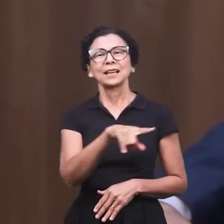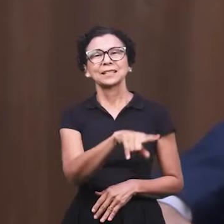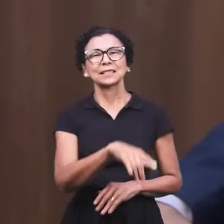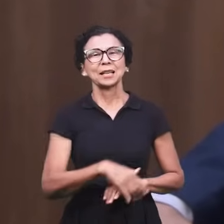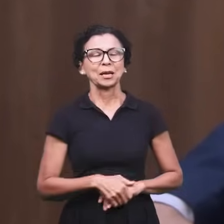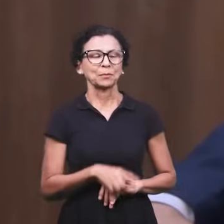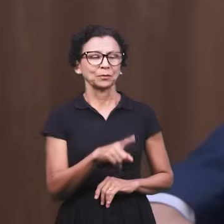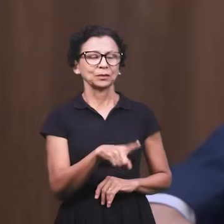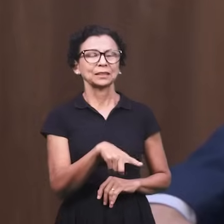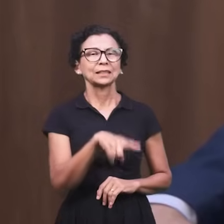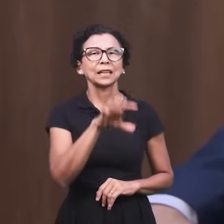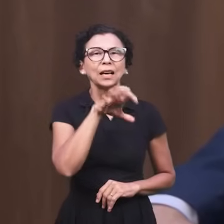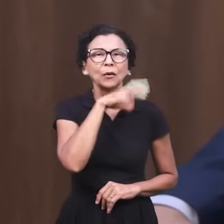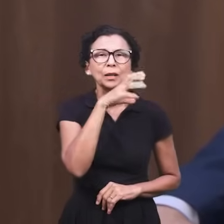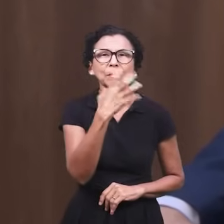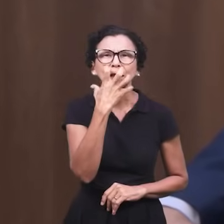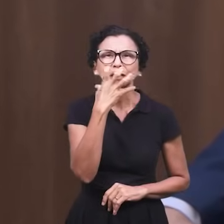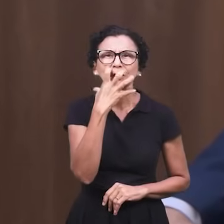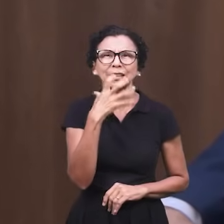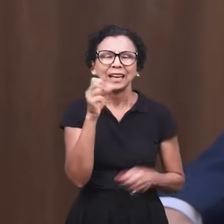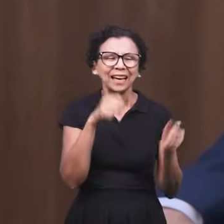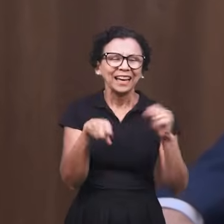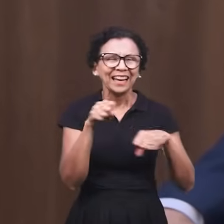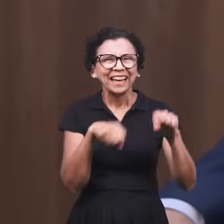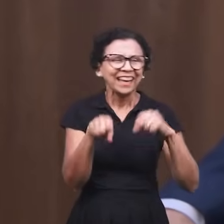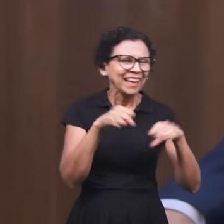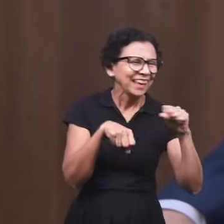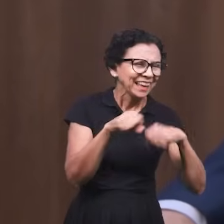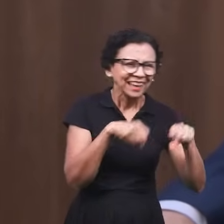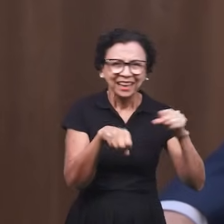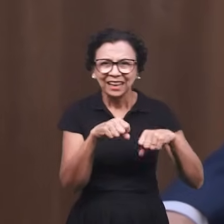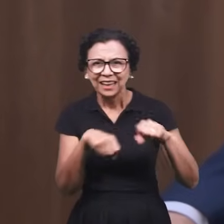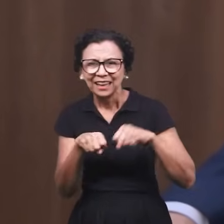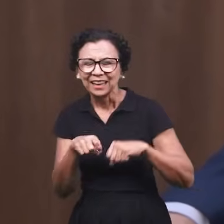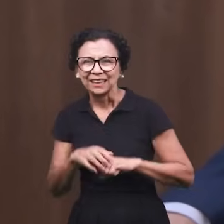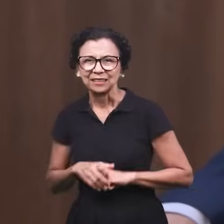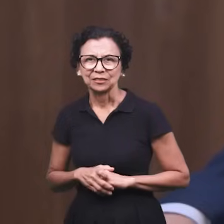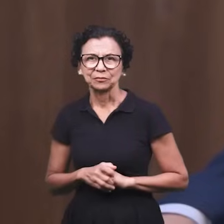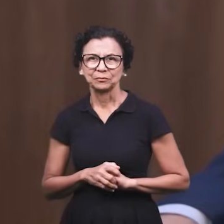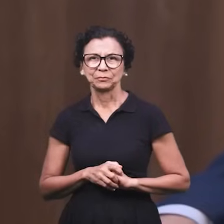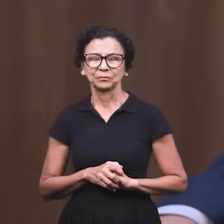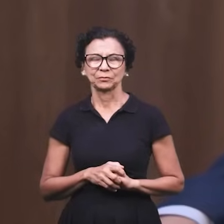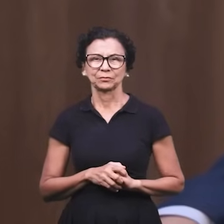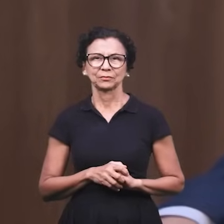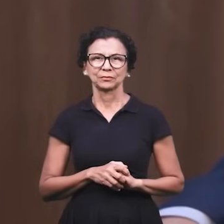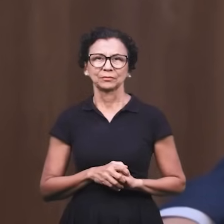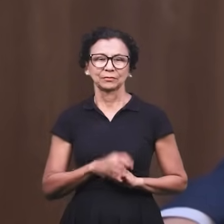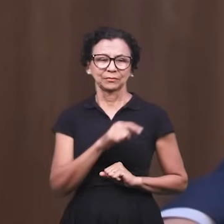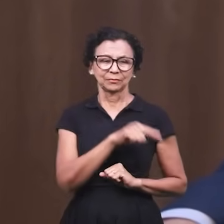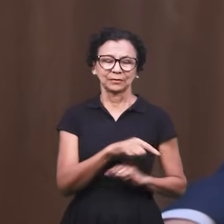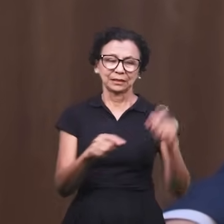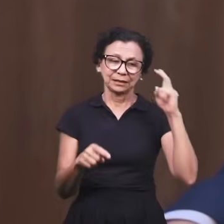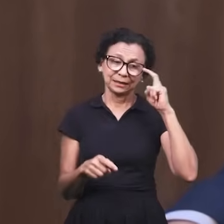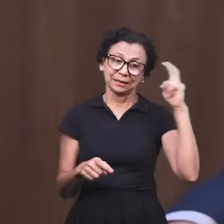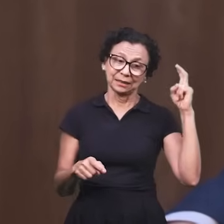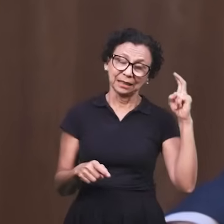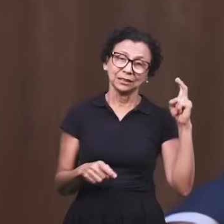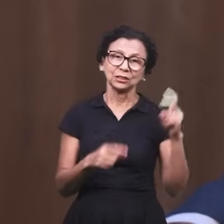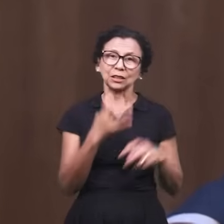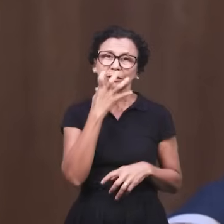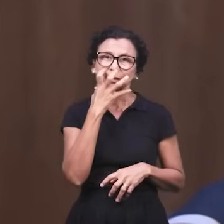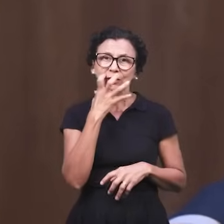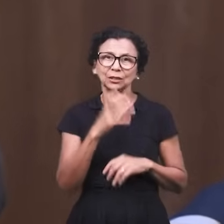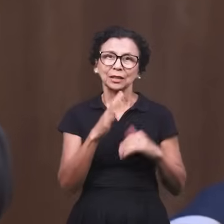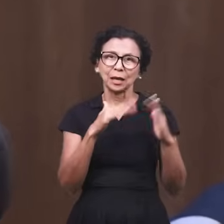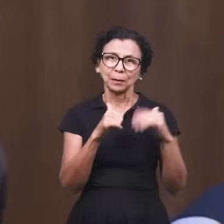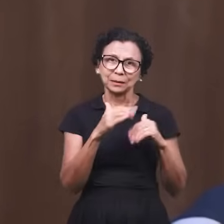é festivo, é bonitinho, você senta ali diante de um computador e o seu cãozinho é muito inteligente, para um monte de coisa ele